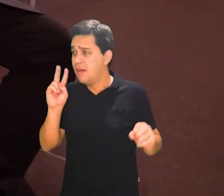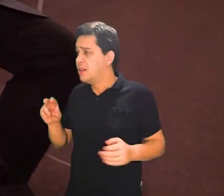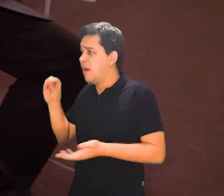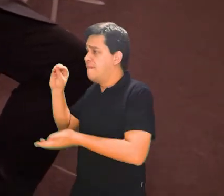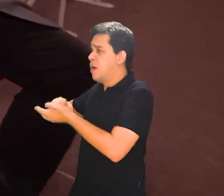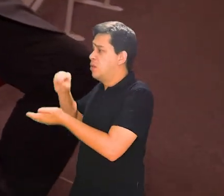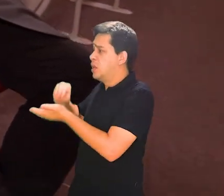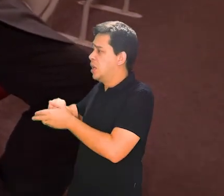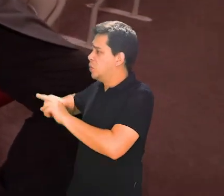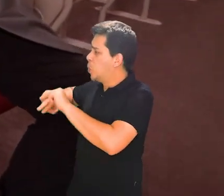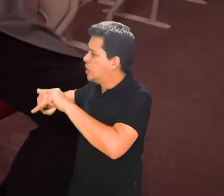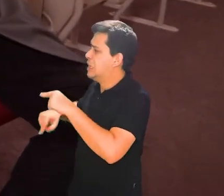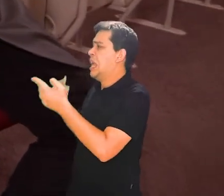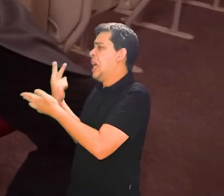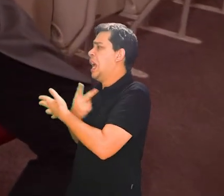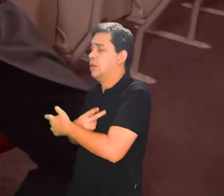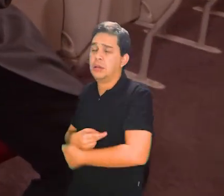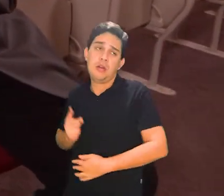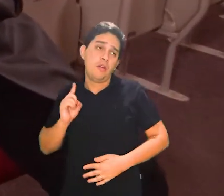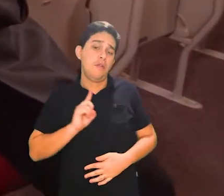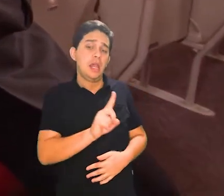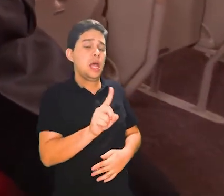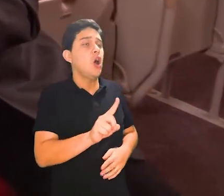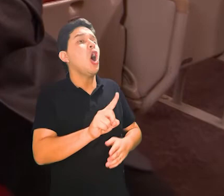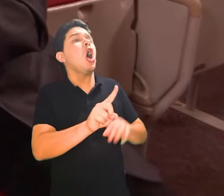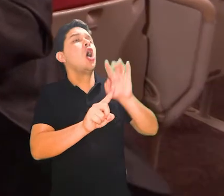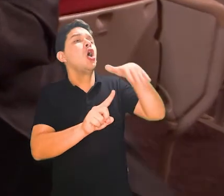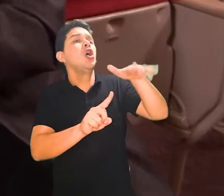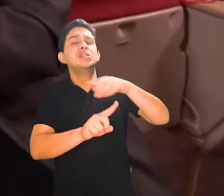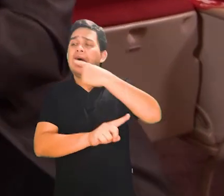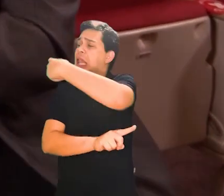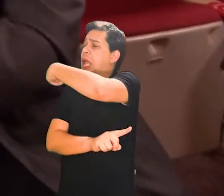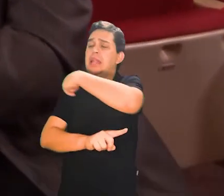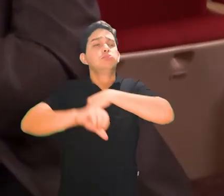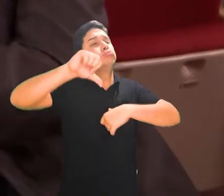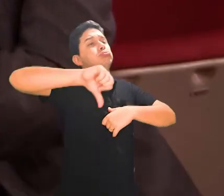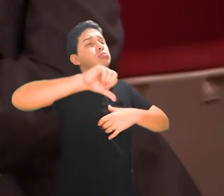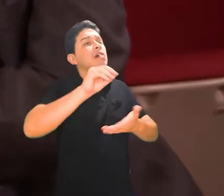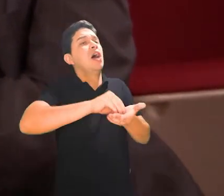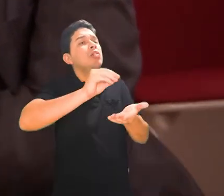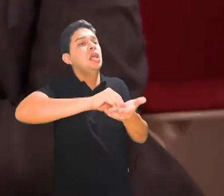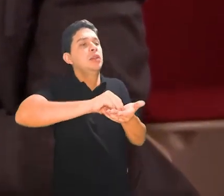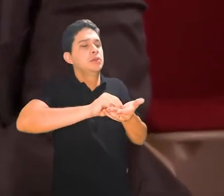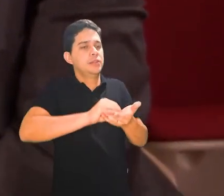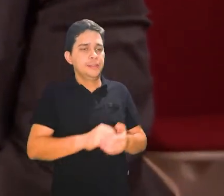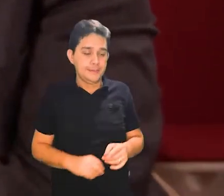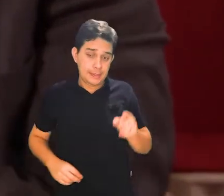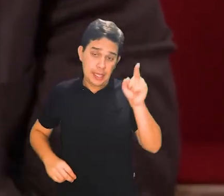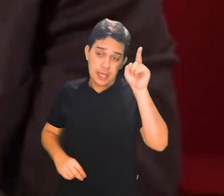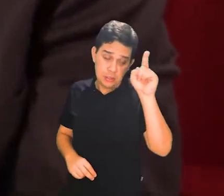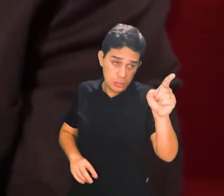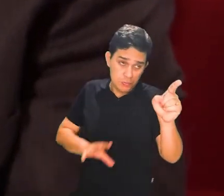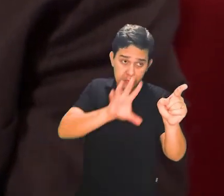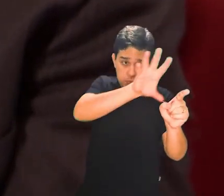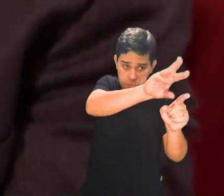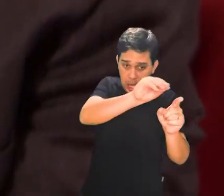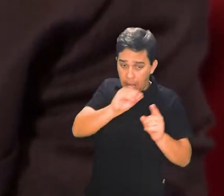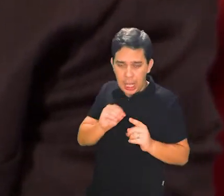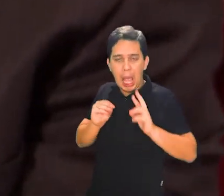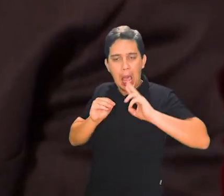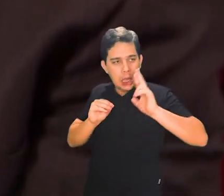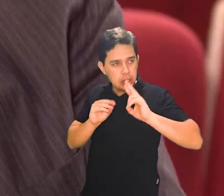essa sua demanda, inserindo num mapa e levar a sua demanda a um promotor que vai cuidar do caso. Na questão do